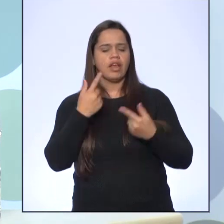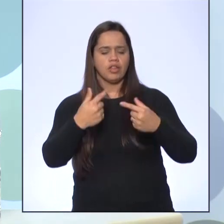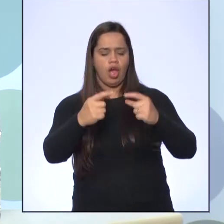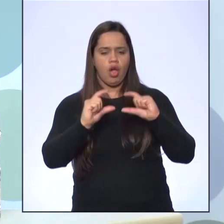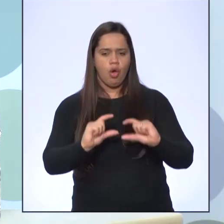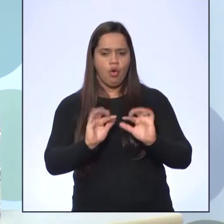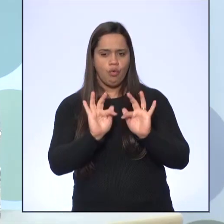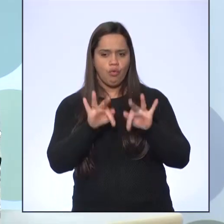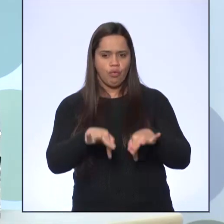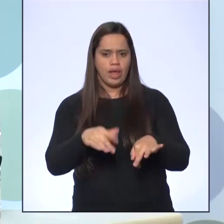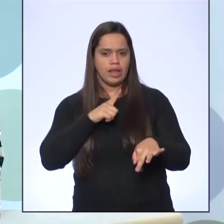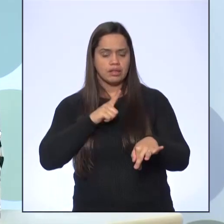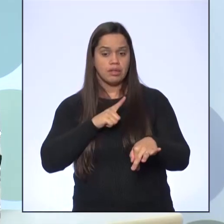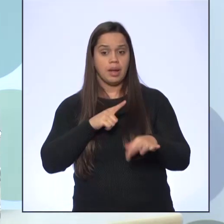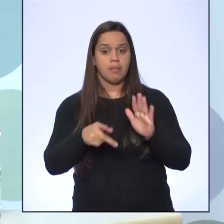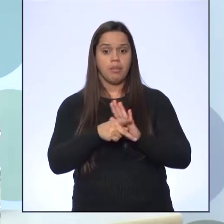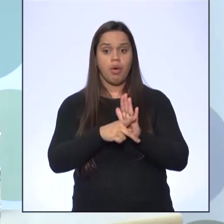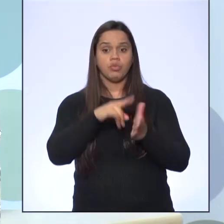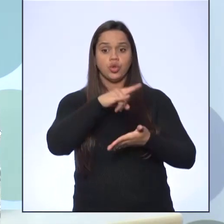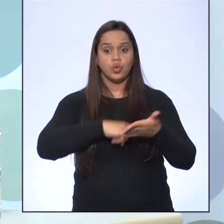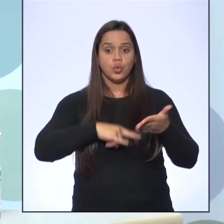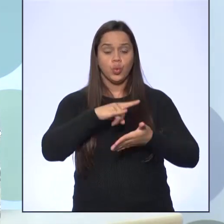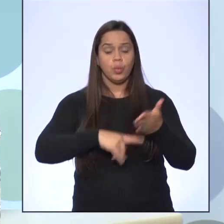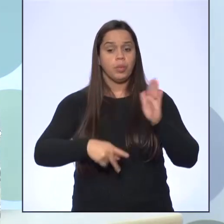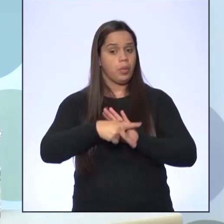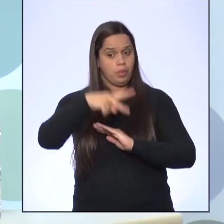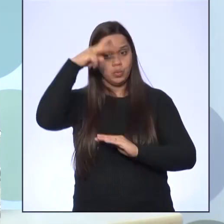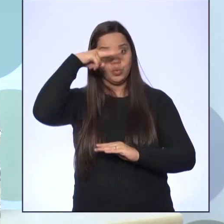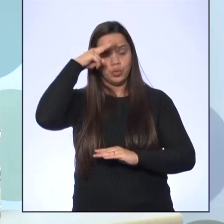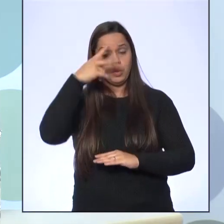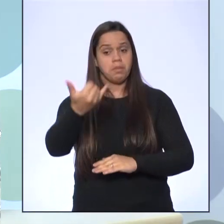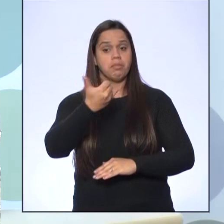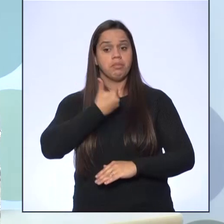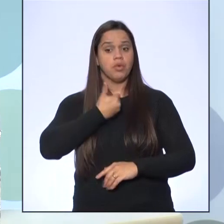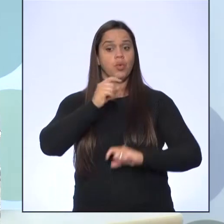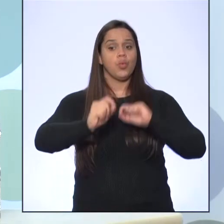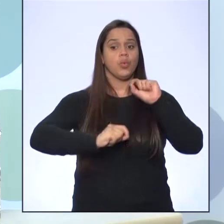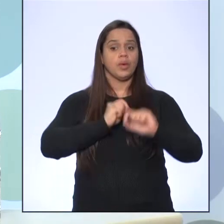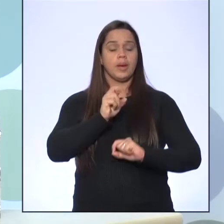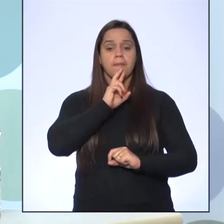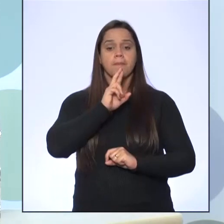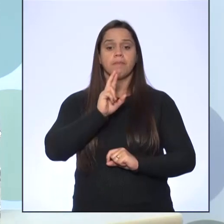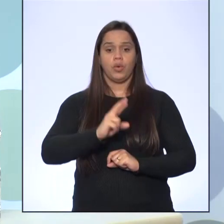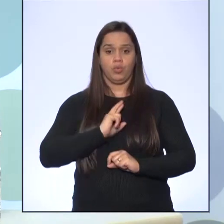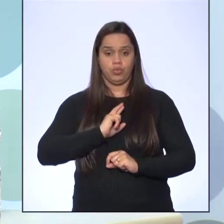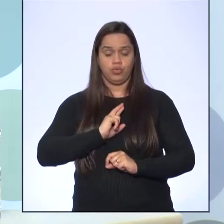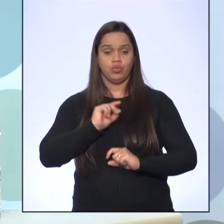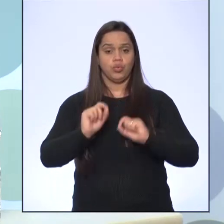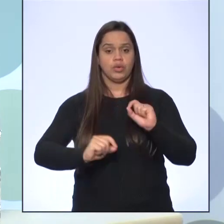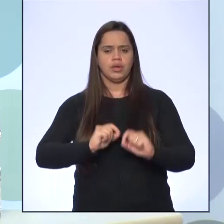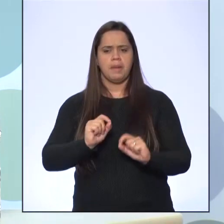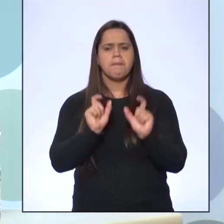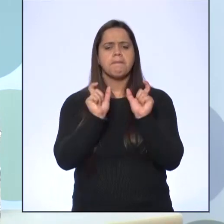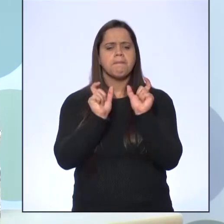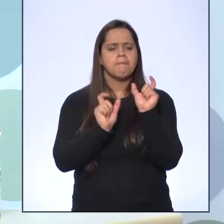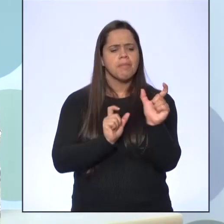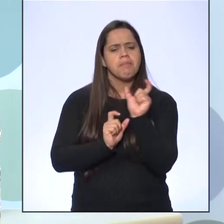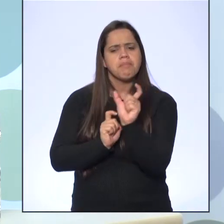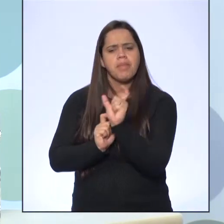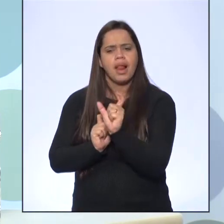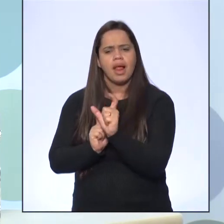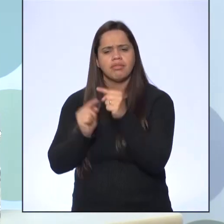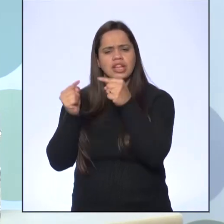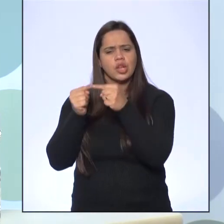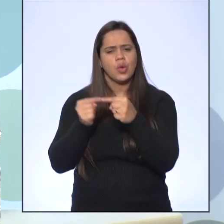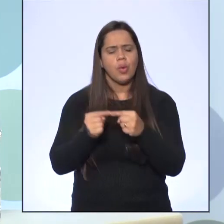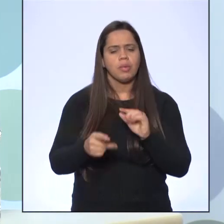está essa citação desse documento histórico, e me digam que palavras ali que eles estão usando que podem ser associadas